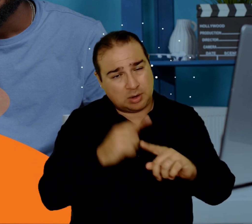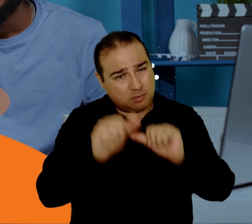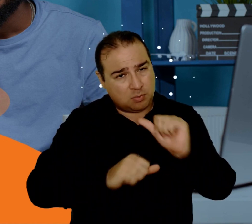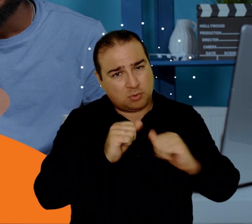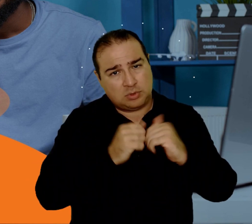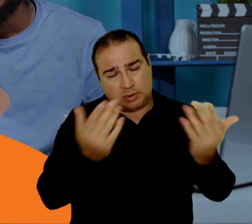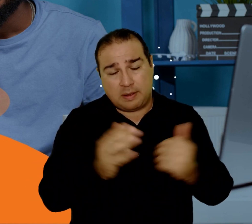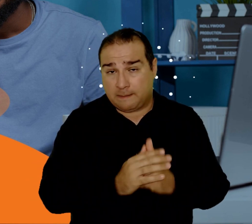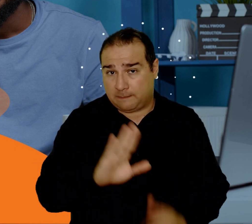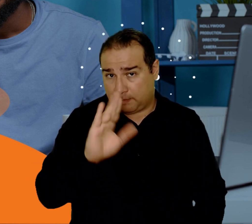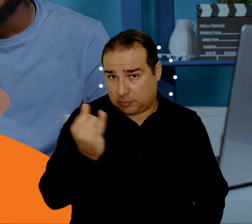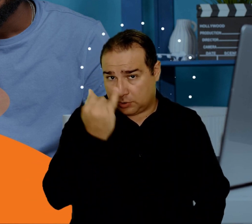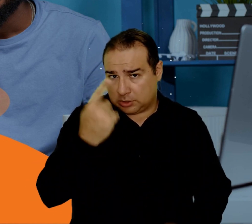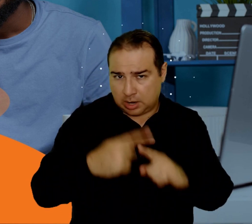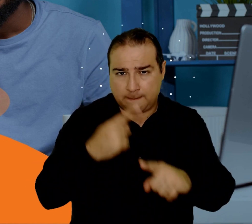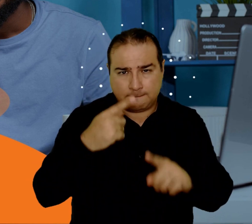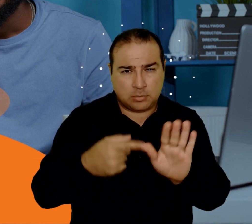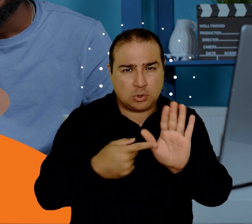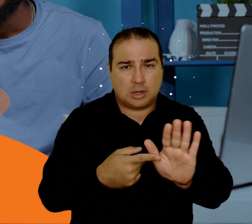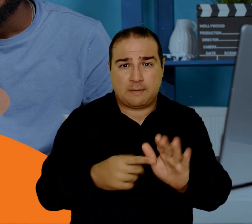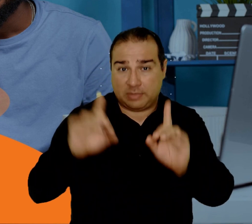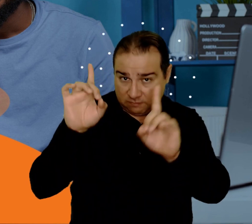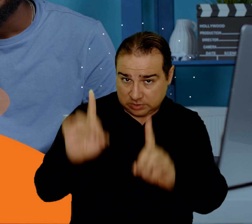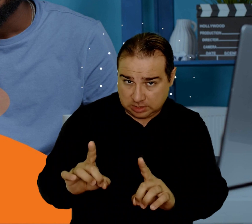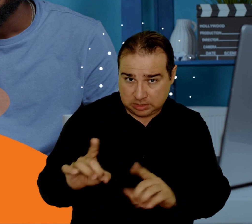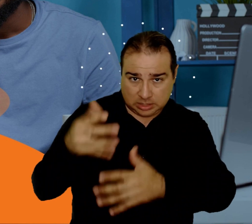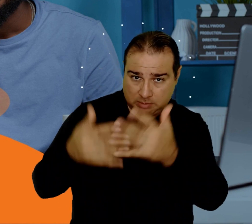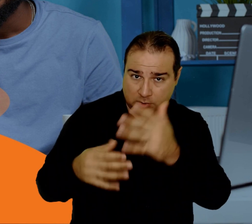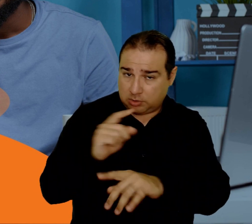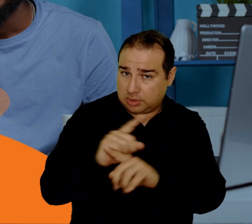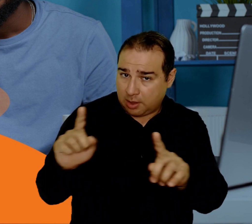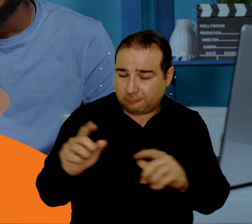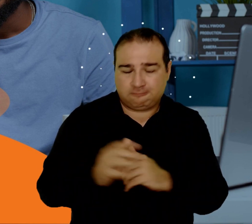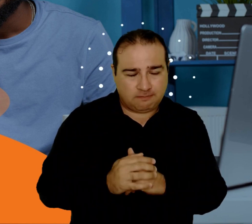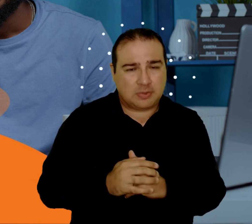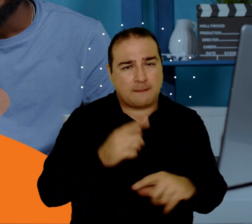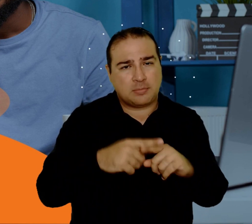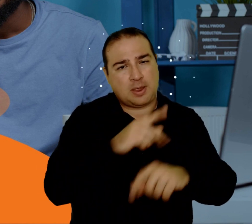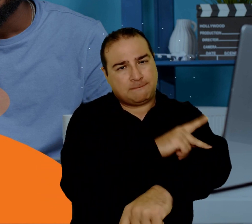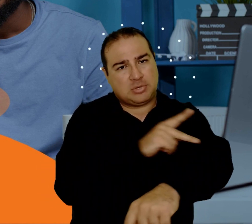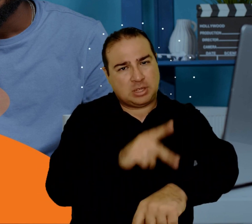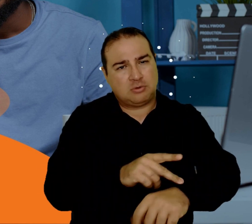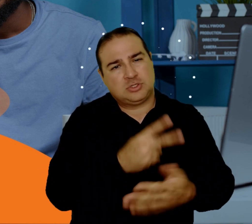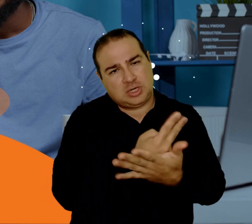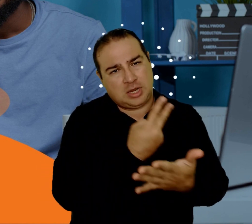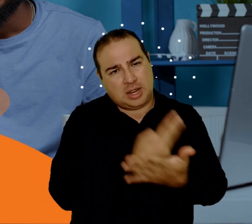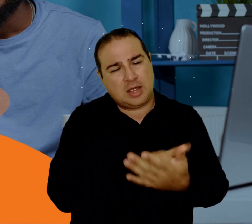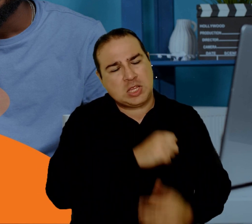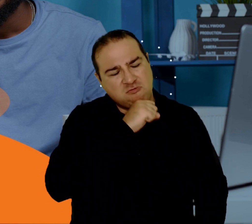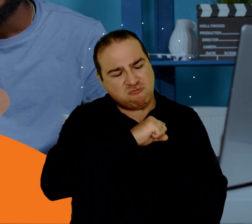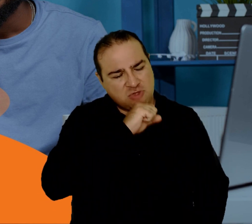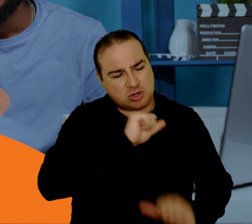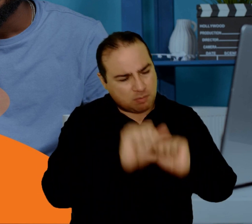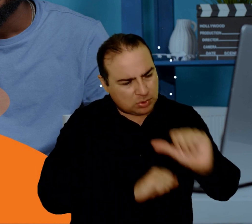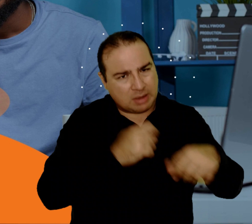sua idade, e é bom ressaltar que isso não é gerado pela deficiência, mas é gerado por uma pedagogia antiquada.